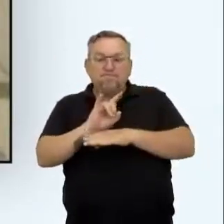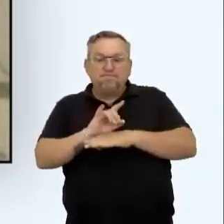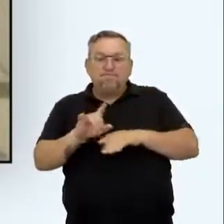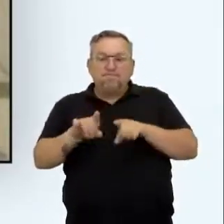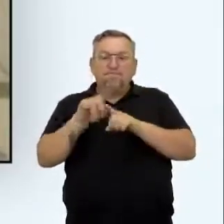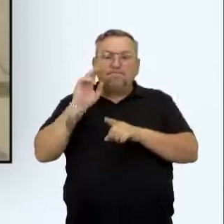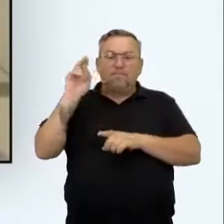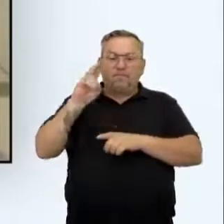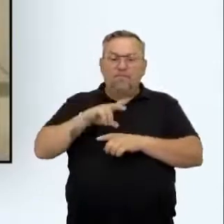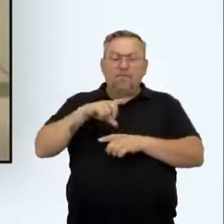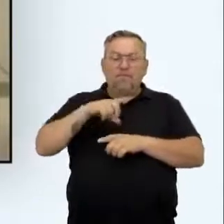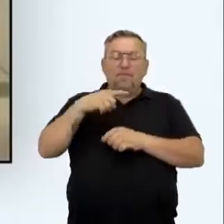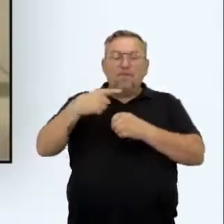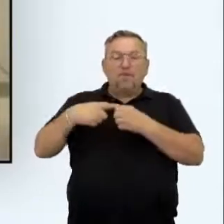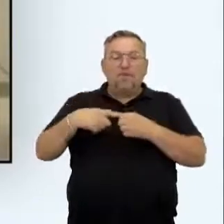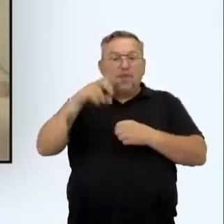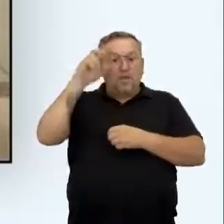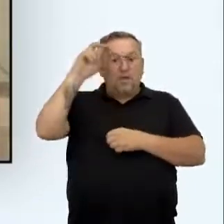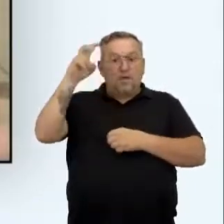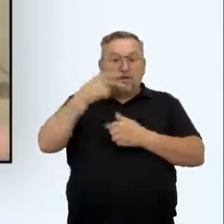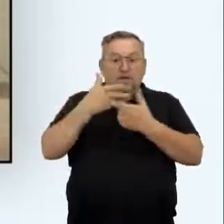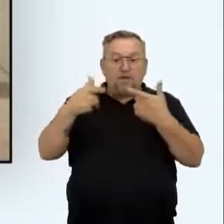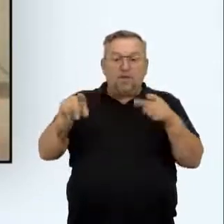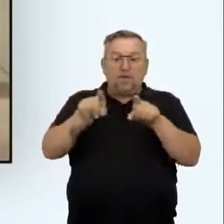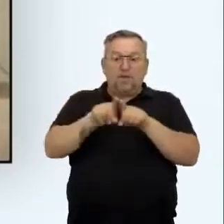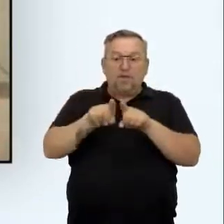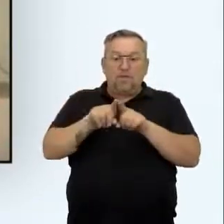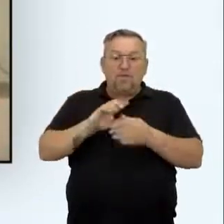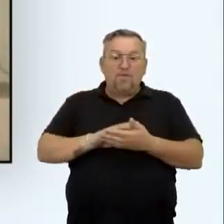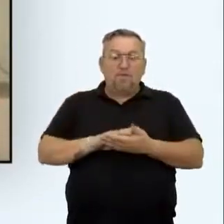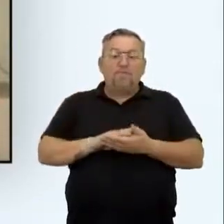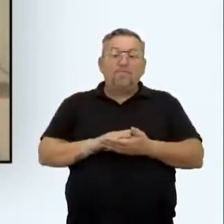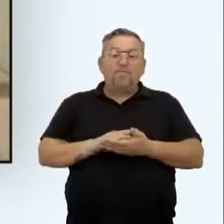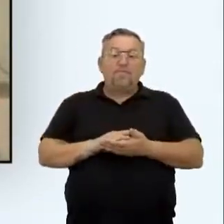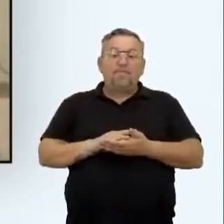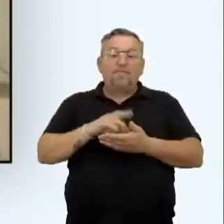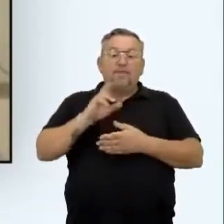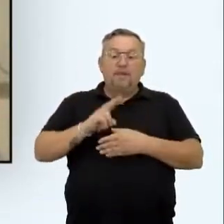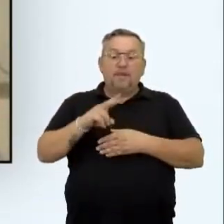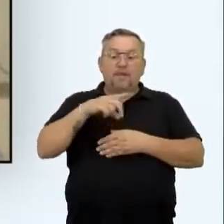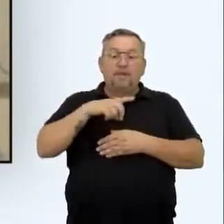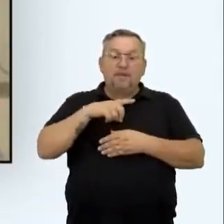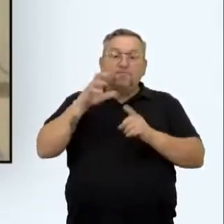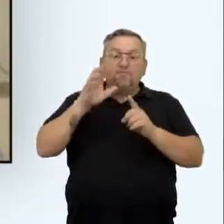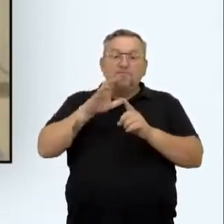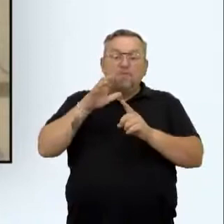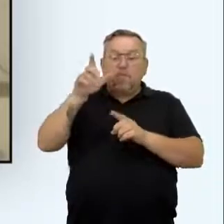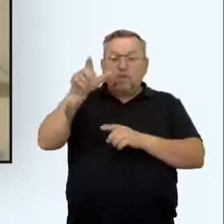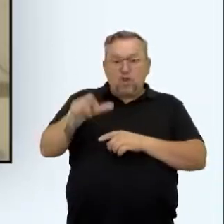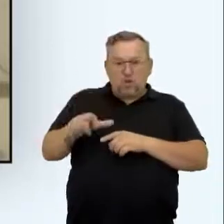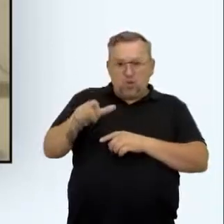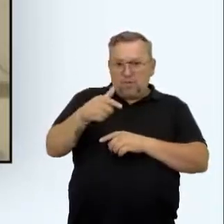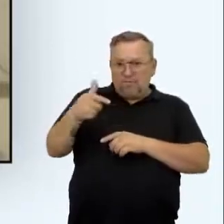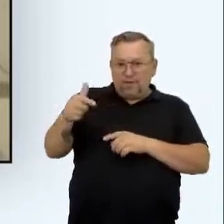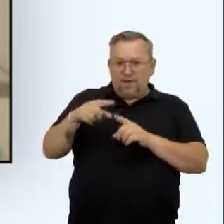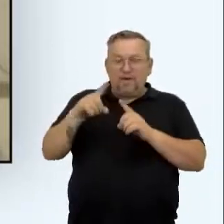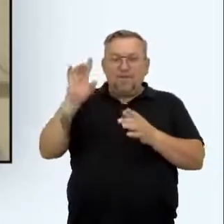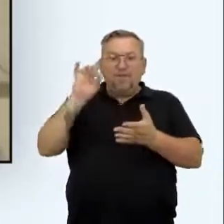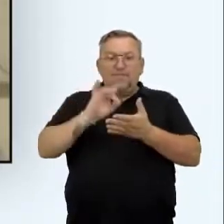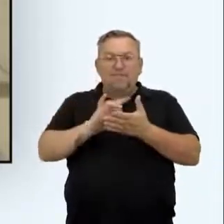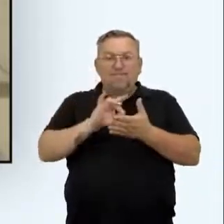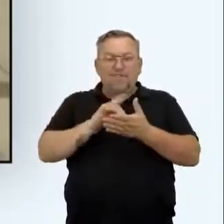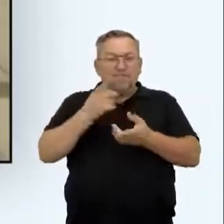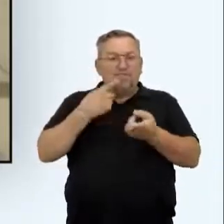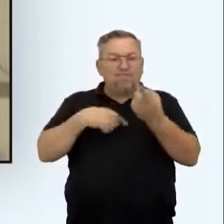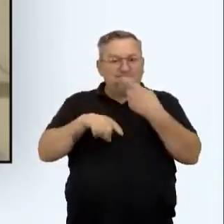cidades inteligentes, né, de internet das coisas, as coisas falando uma com a outra, sem intervenção humana. Então, de fato, vai ser uma